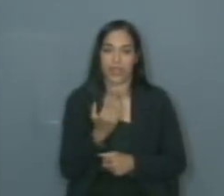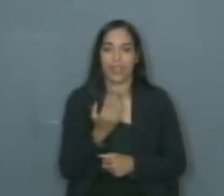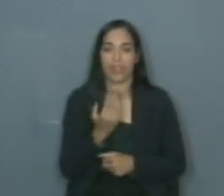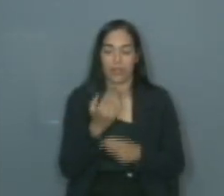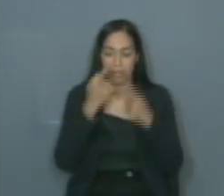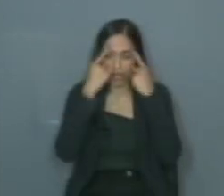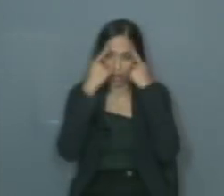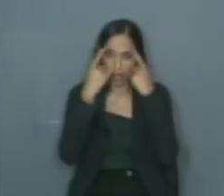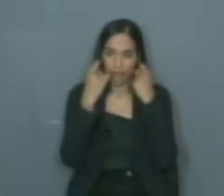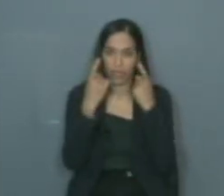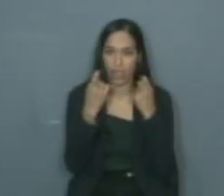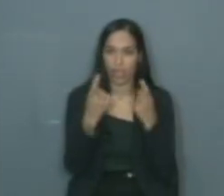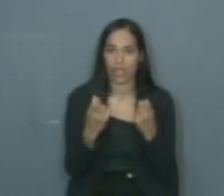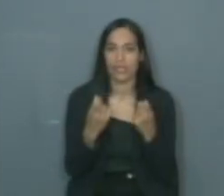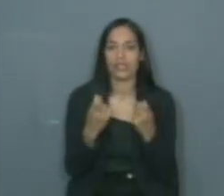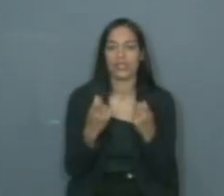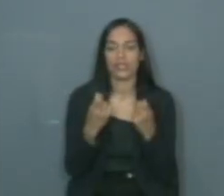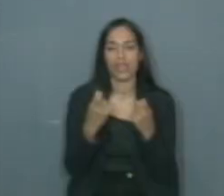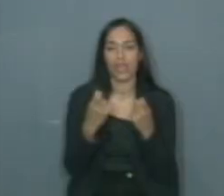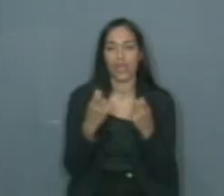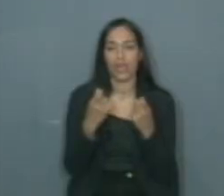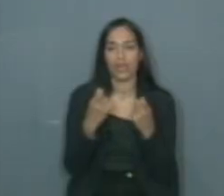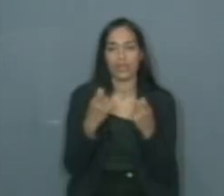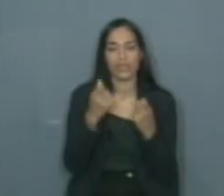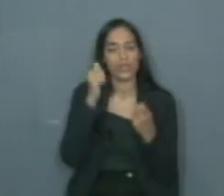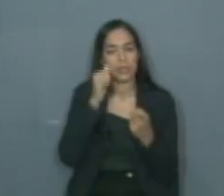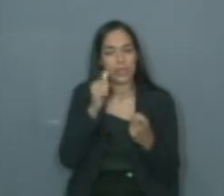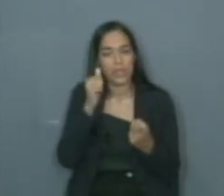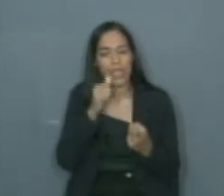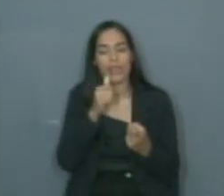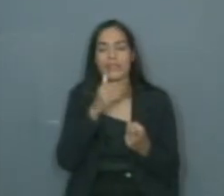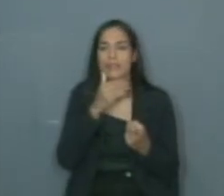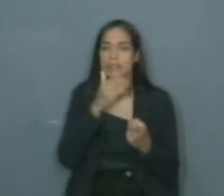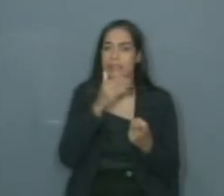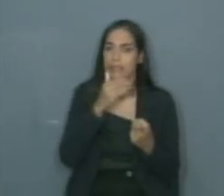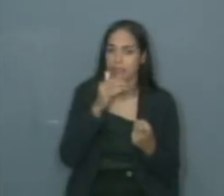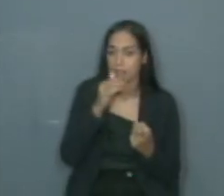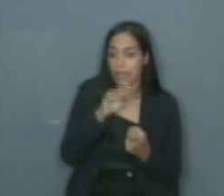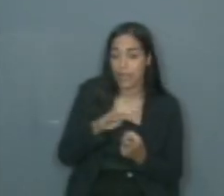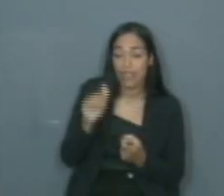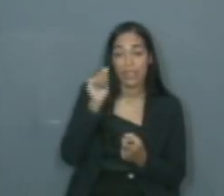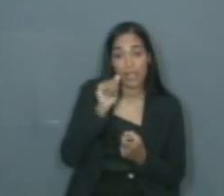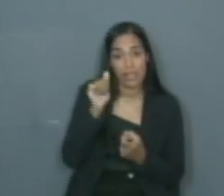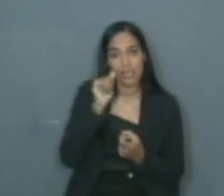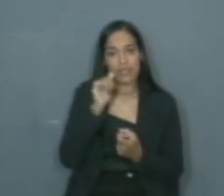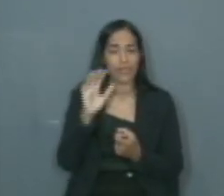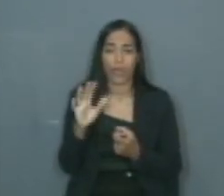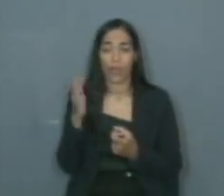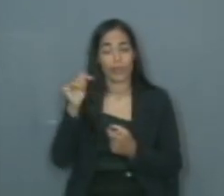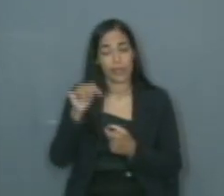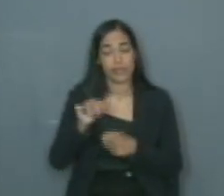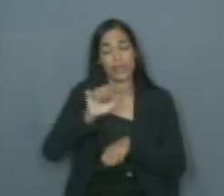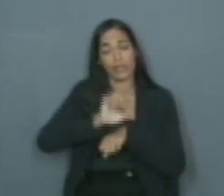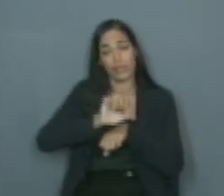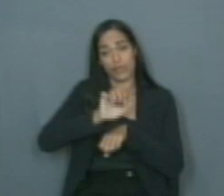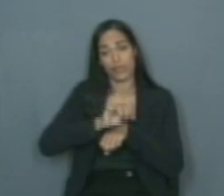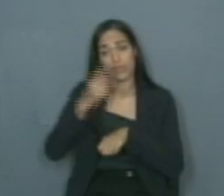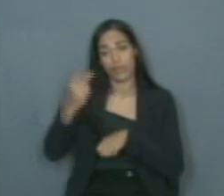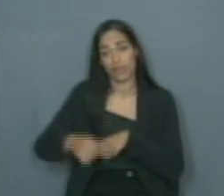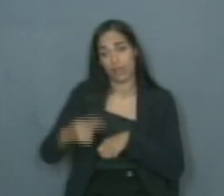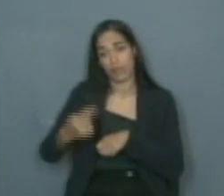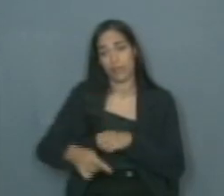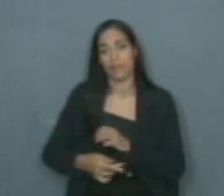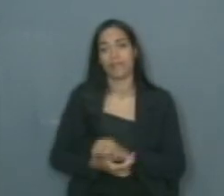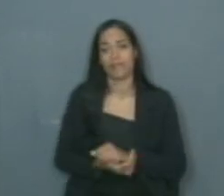à violência contra meninas e mulheres e casos que acontecem dentro do nosso estado, como esse da pequena